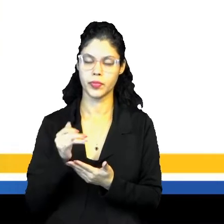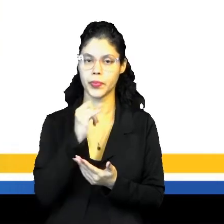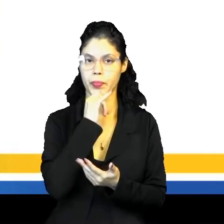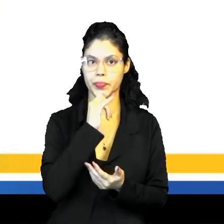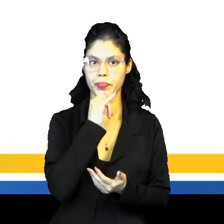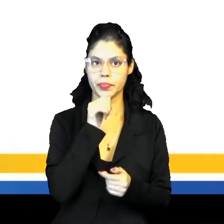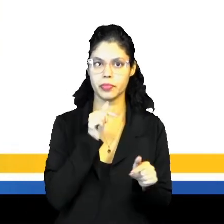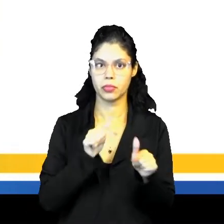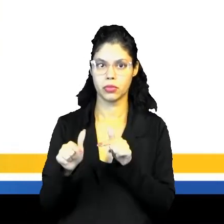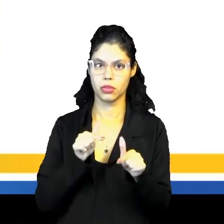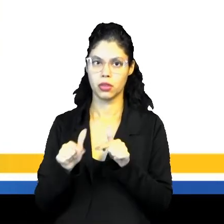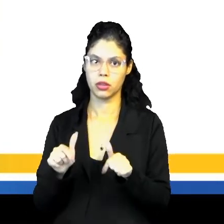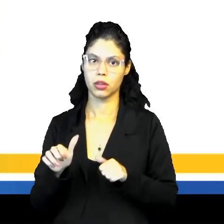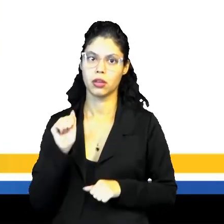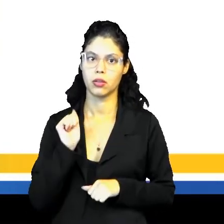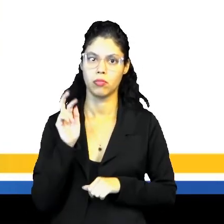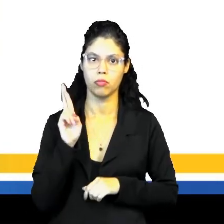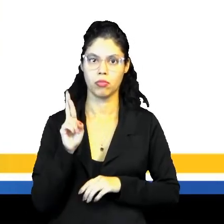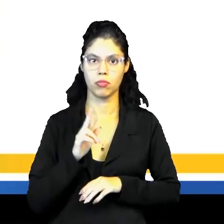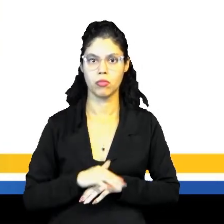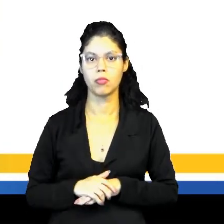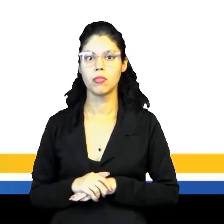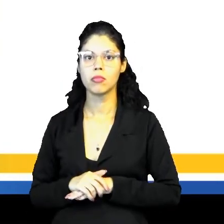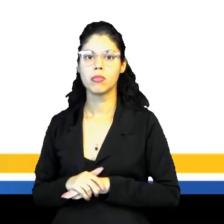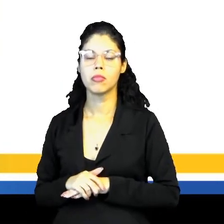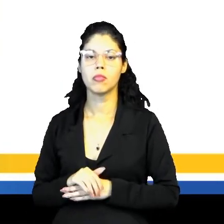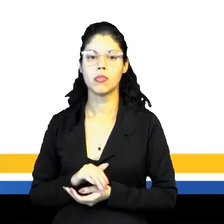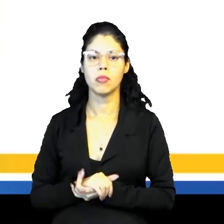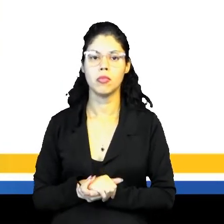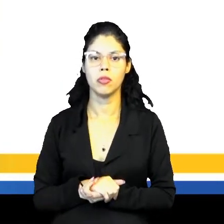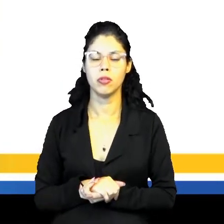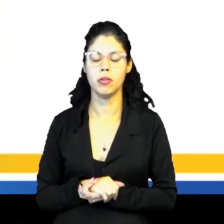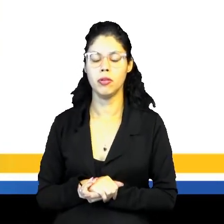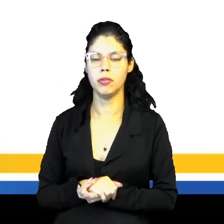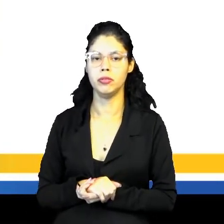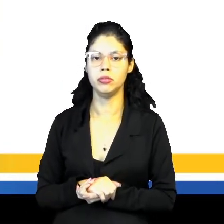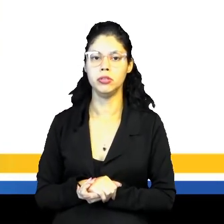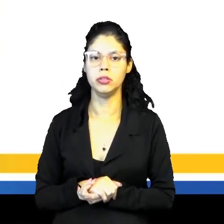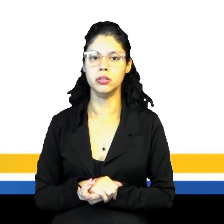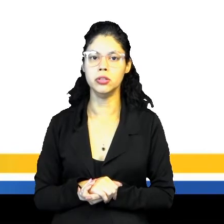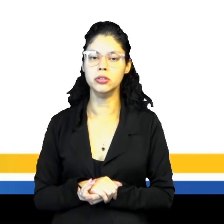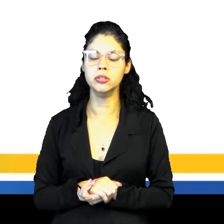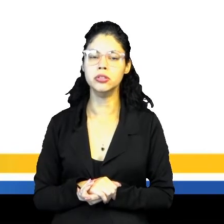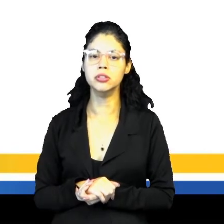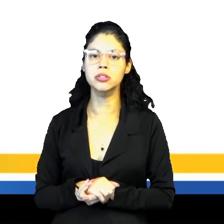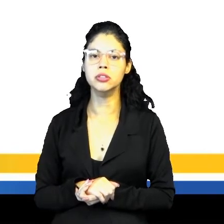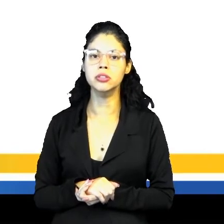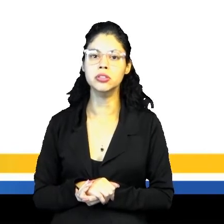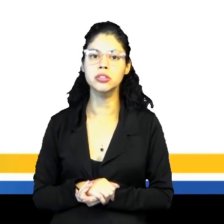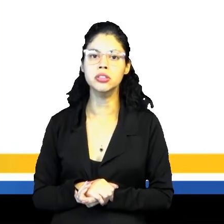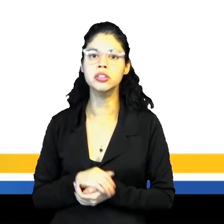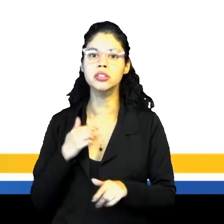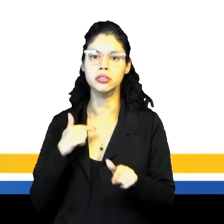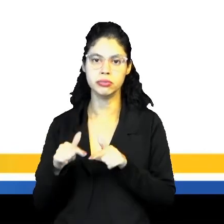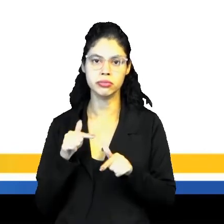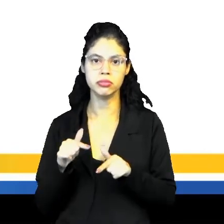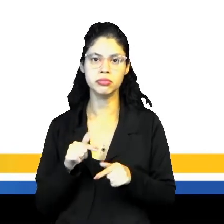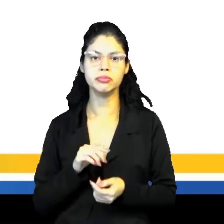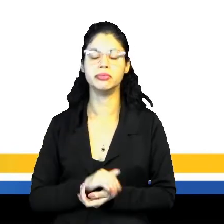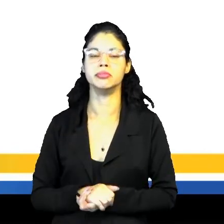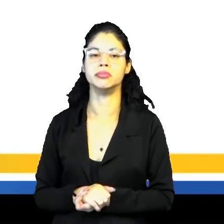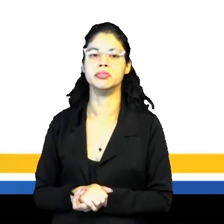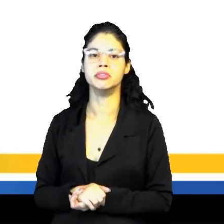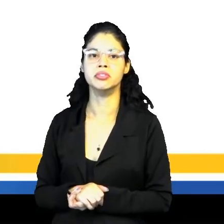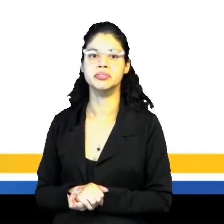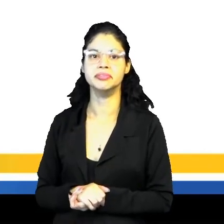o verbo trabalhar, né? Onde a decinência é o ar, né? E o radical é o trabalhe, né? Então